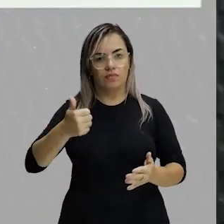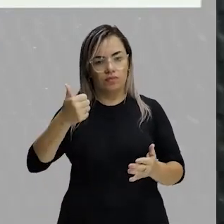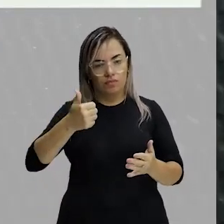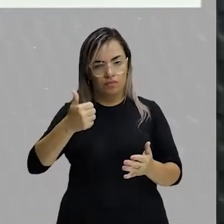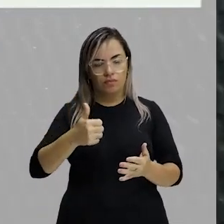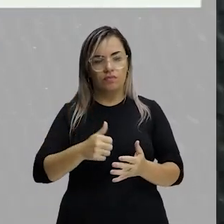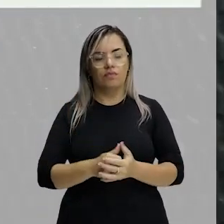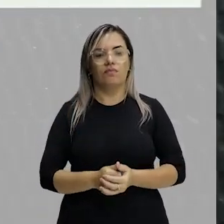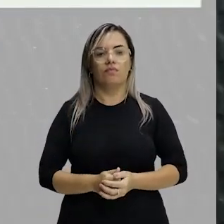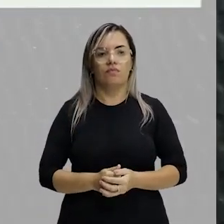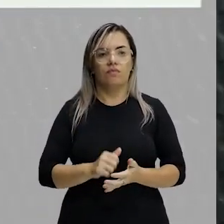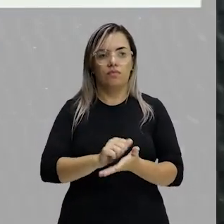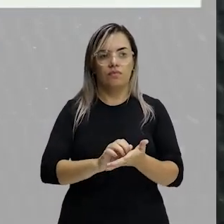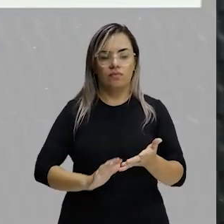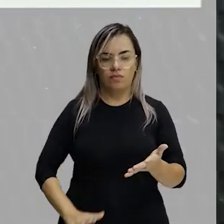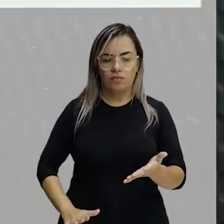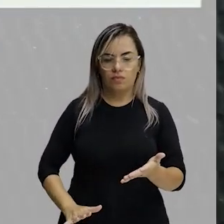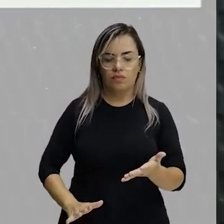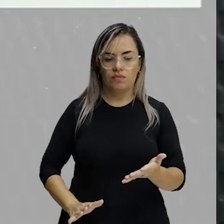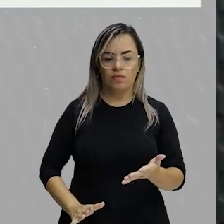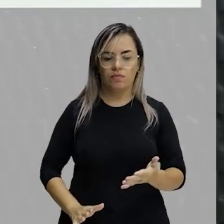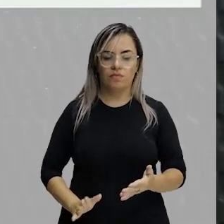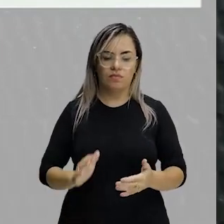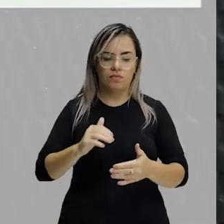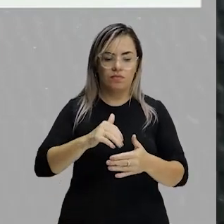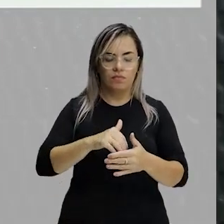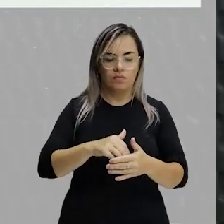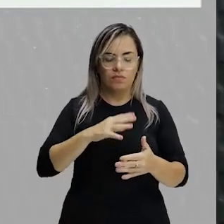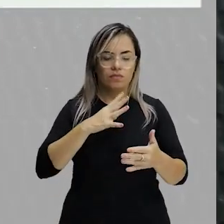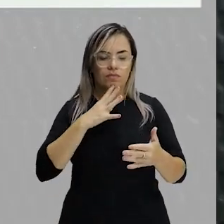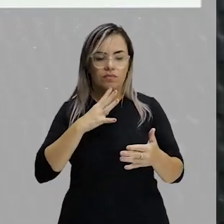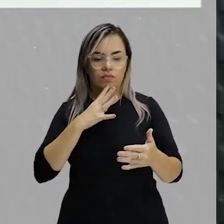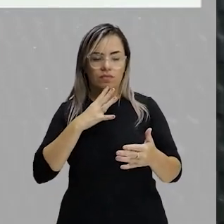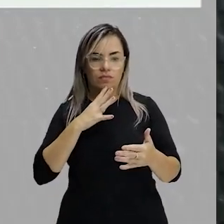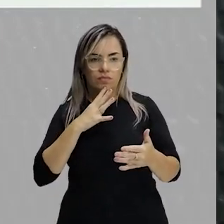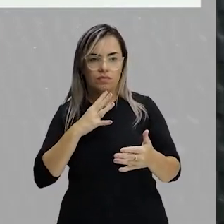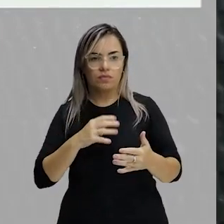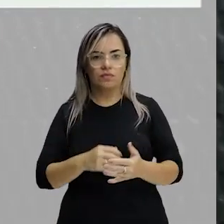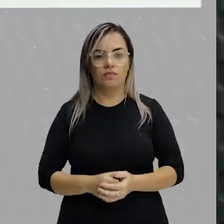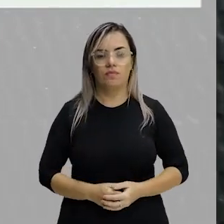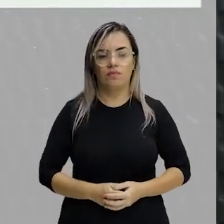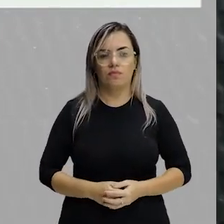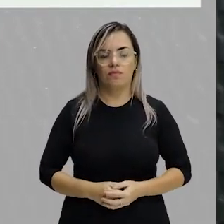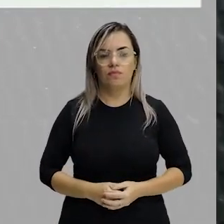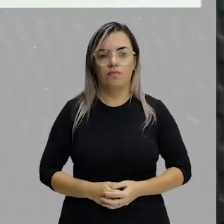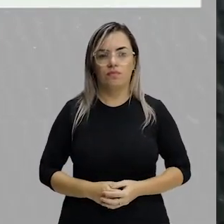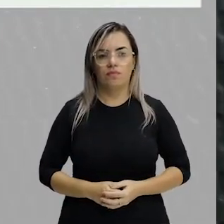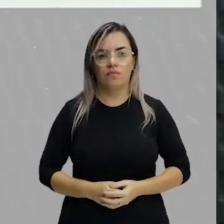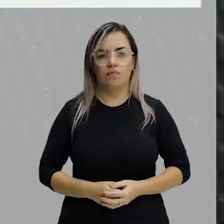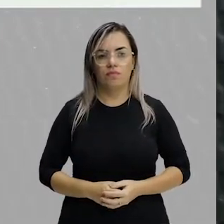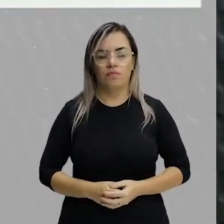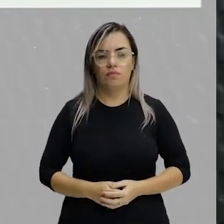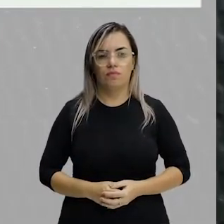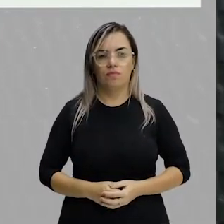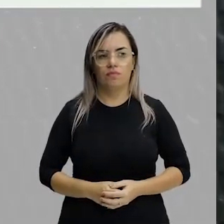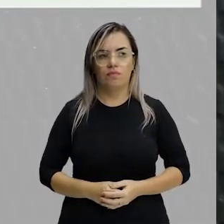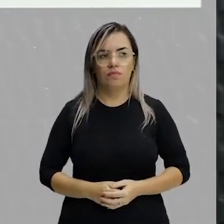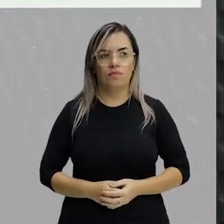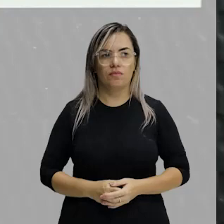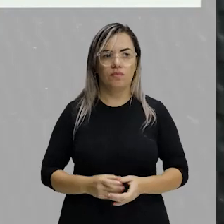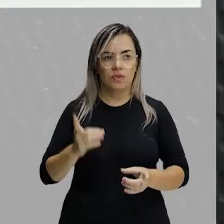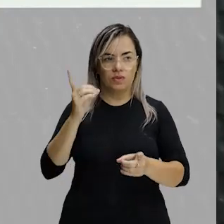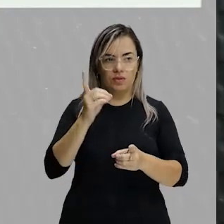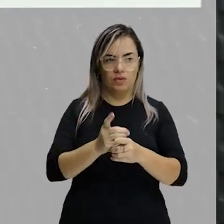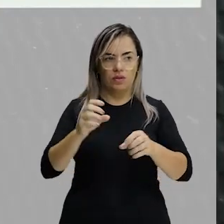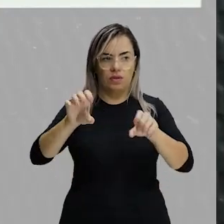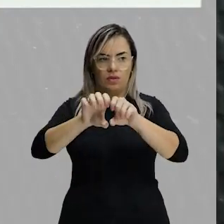fazer alguns exercícios para a gente aplicar esse conhecimento aí que a gente acabou de ver. Olha só, acha a equação da